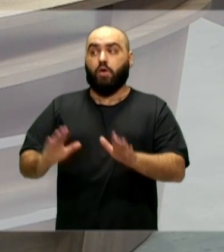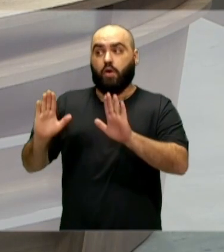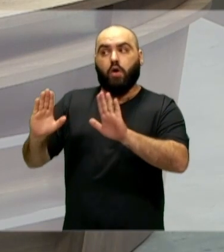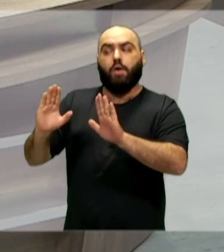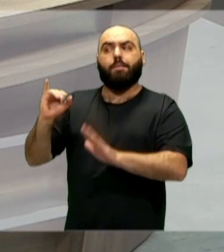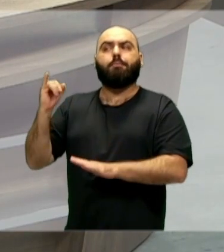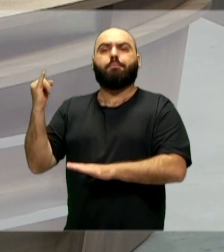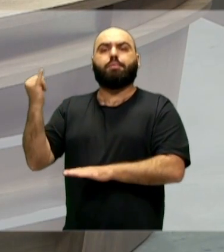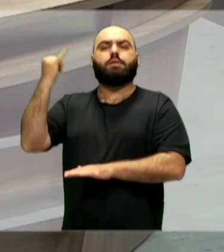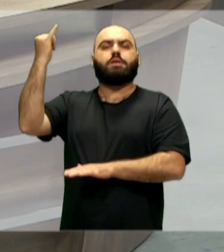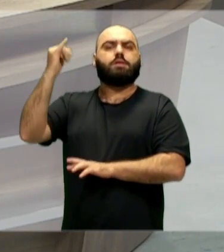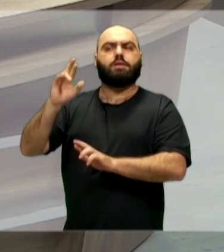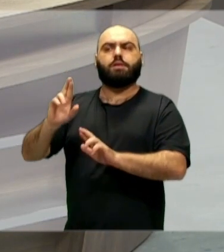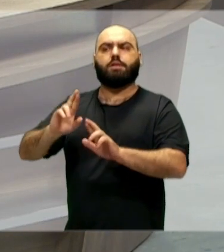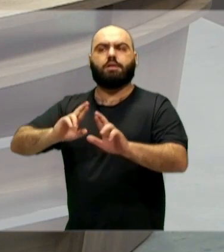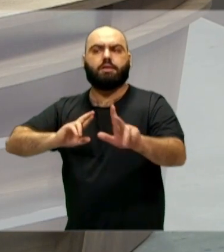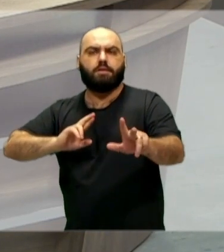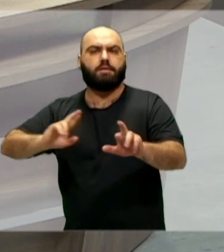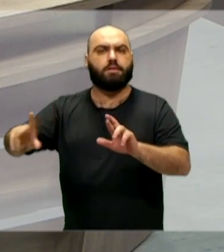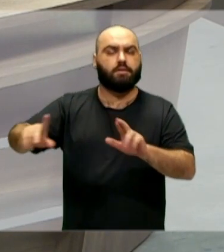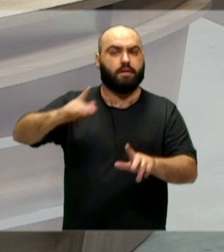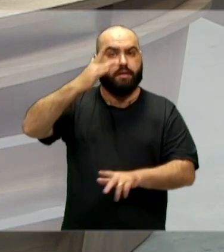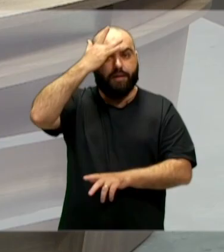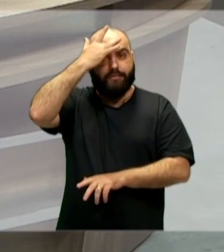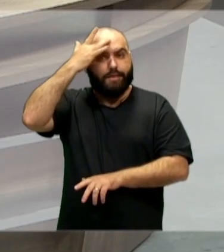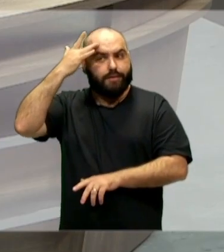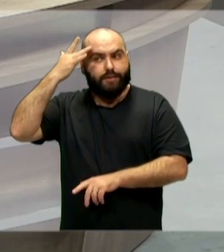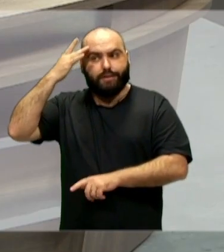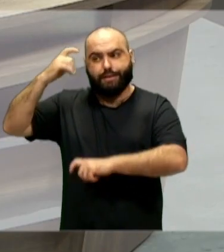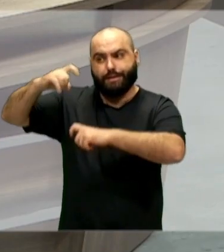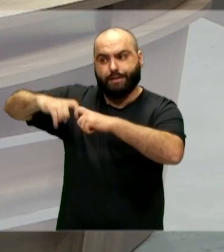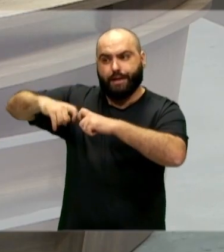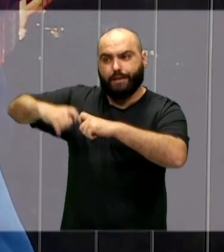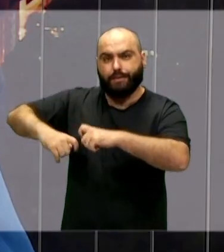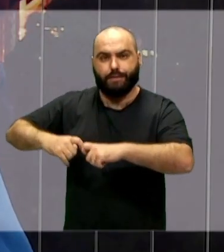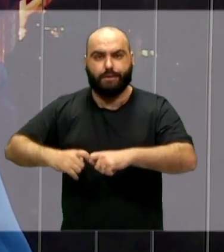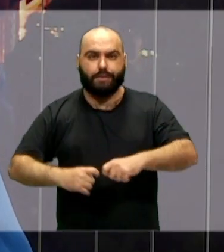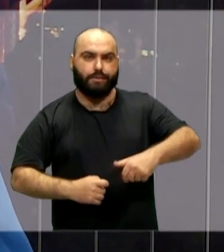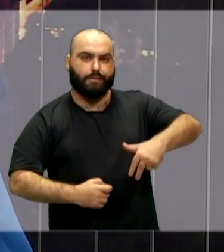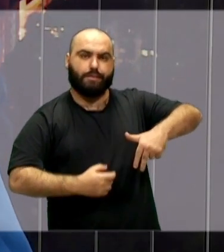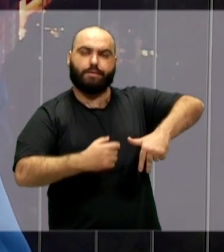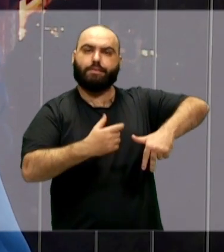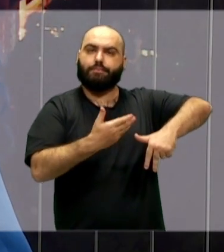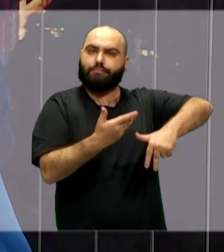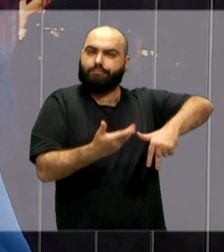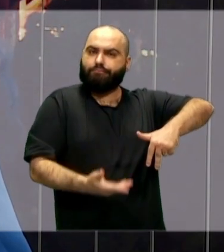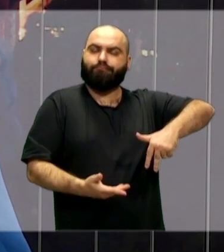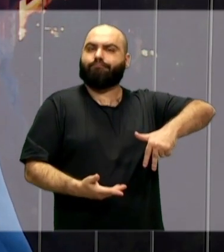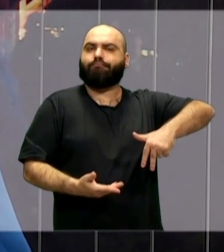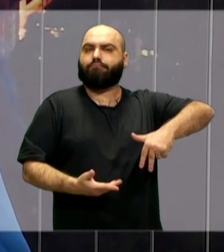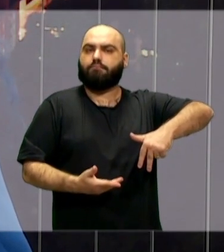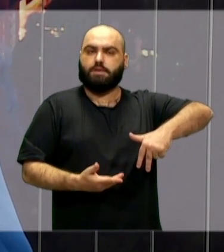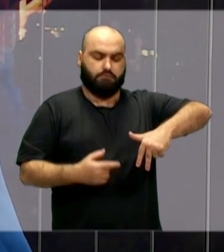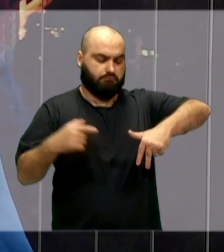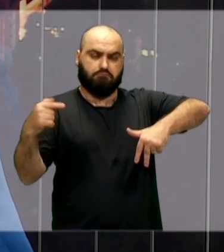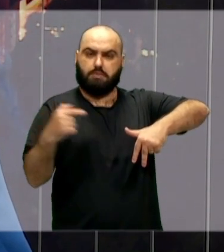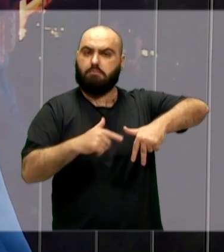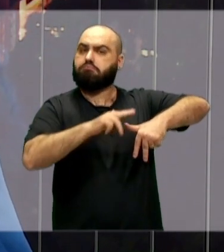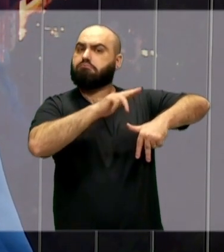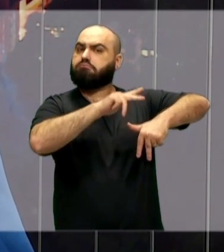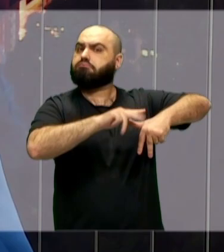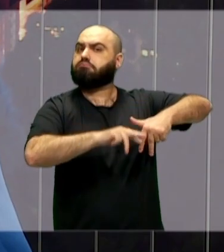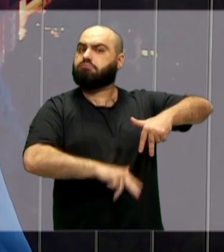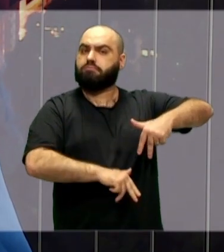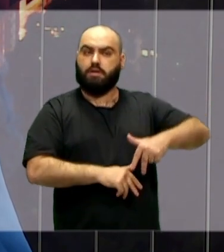porque as pessoas ainda confundem sexualidade com gênero. E, de uma maneira bem simplificada, gênero é como você se identifica. Você